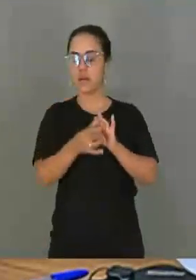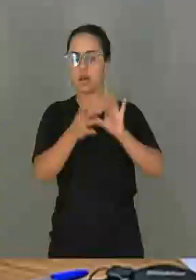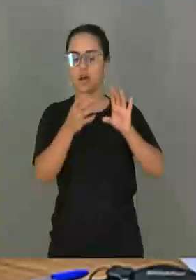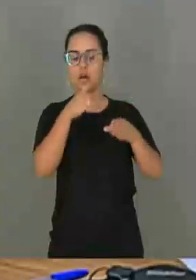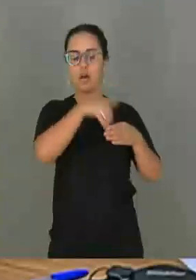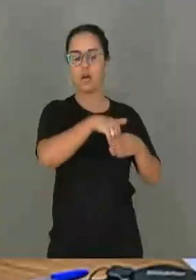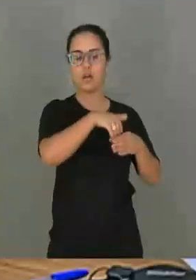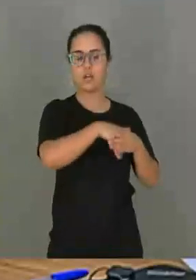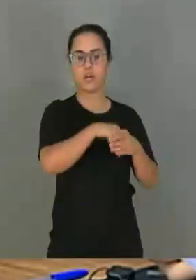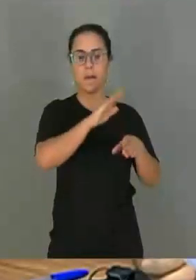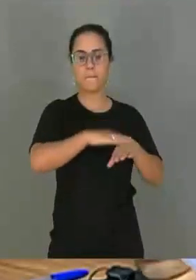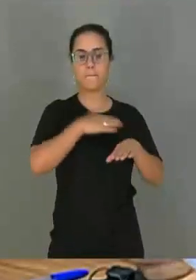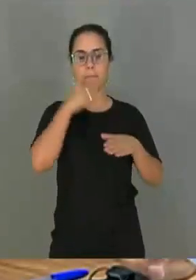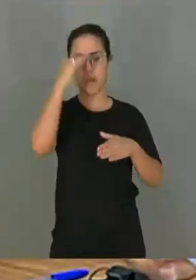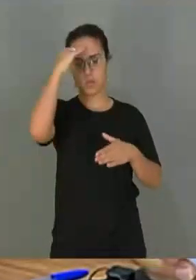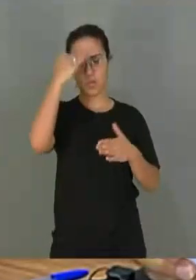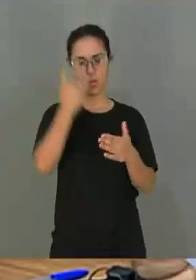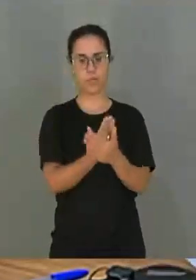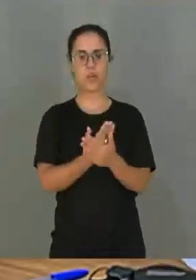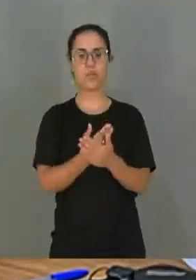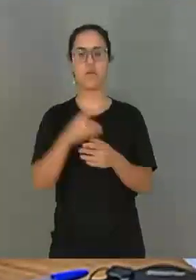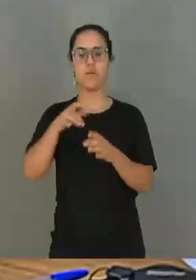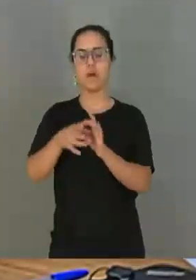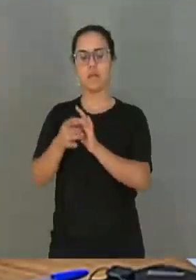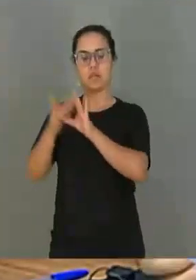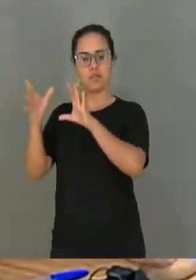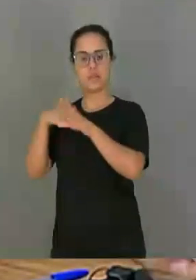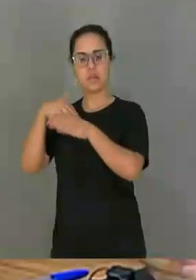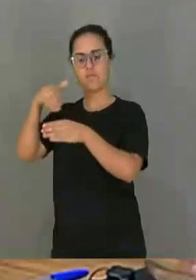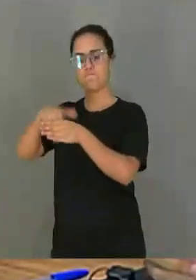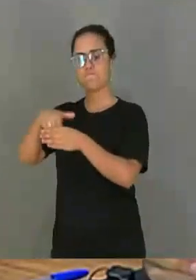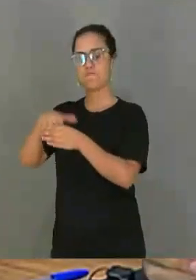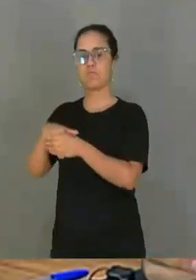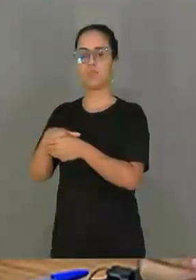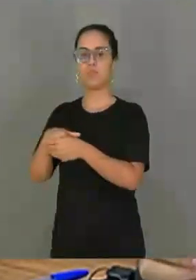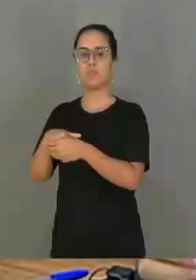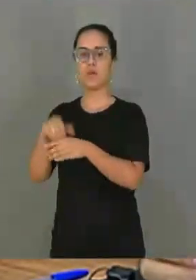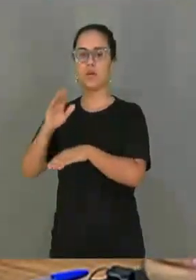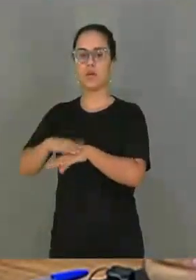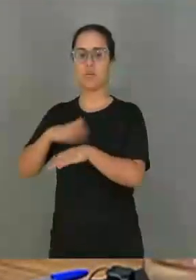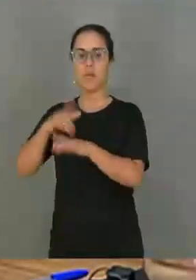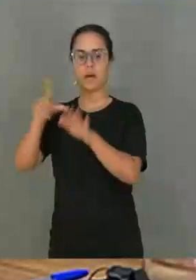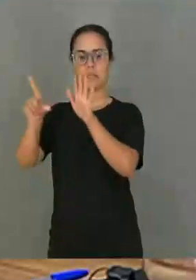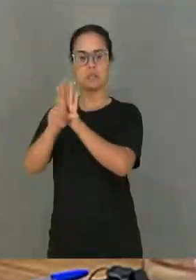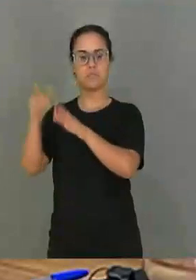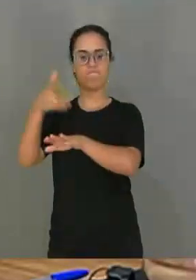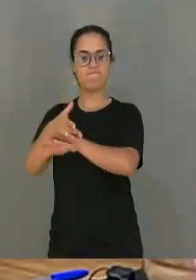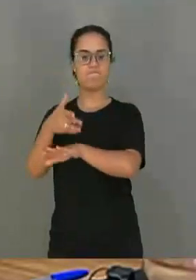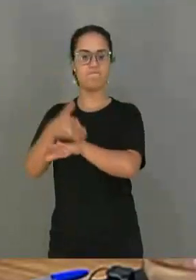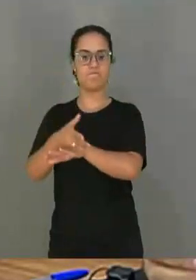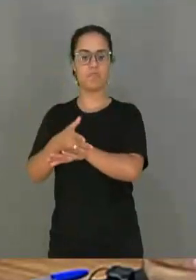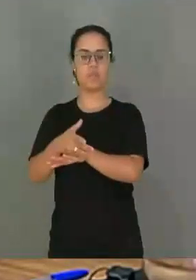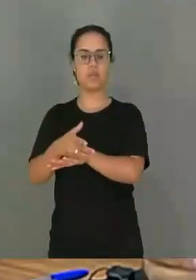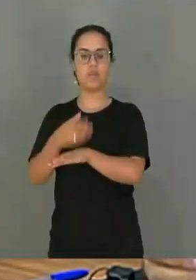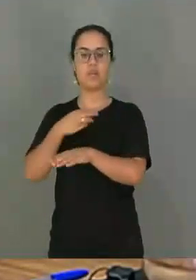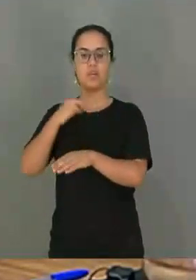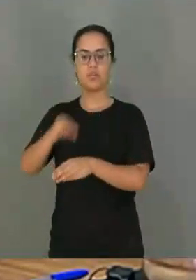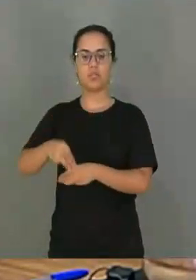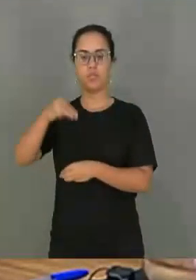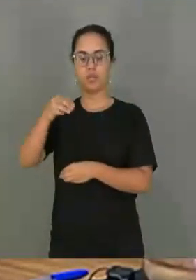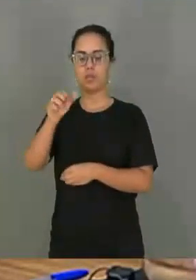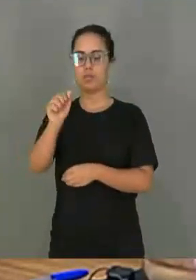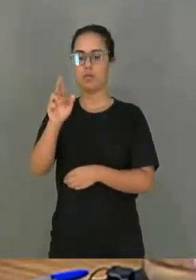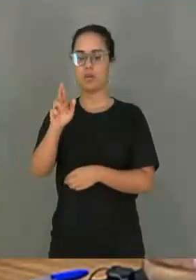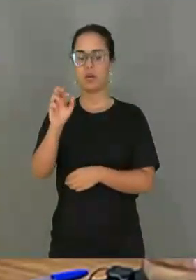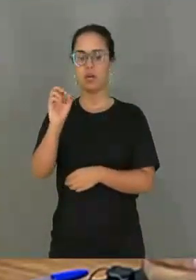eleição mais confiável, para deixar essa eleição com mais legitimidade, que foi o ministro